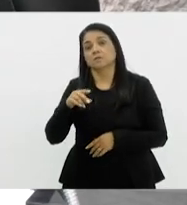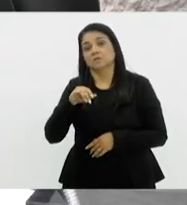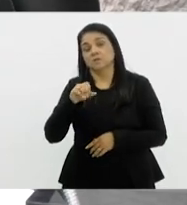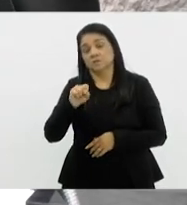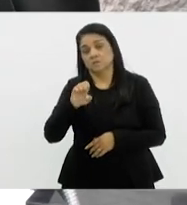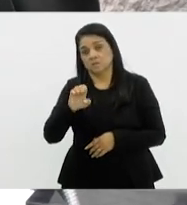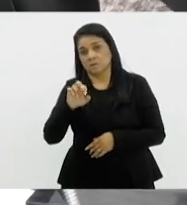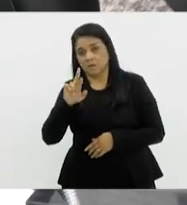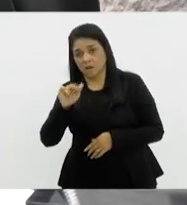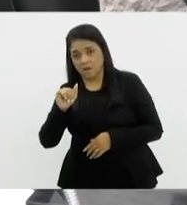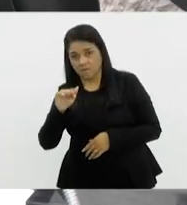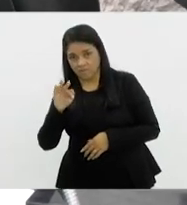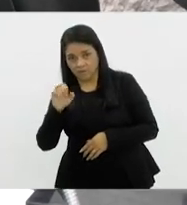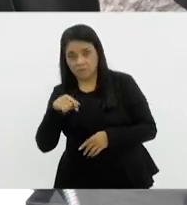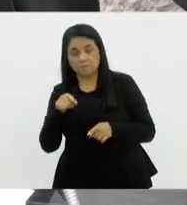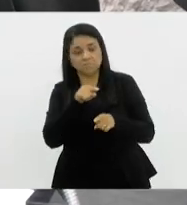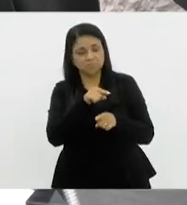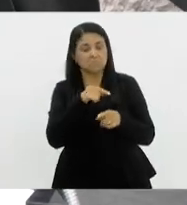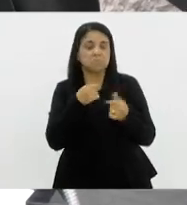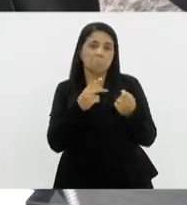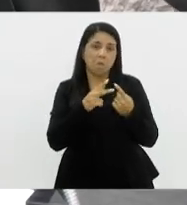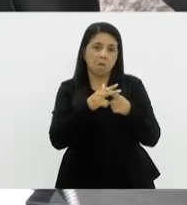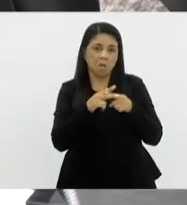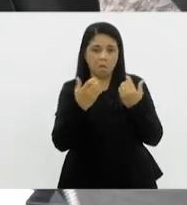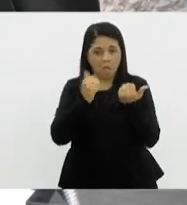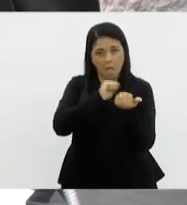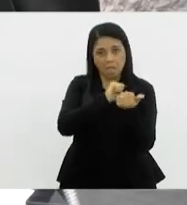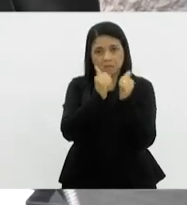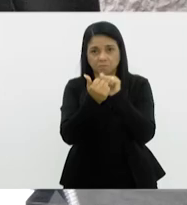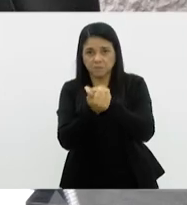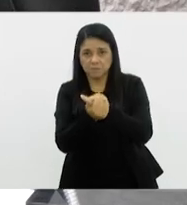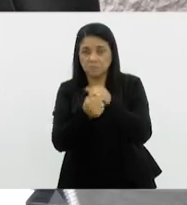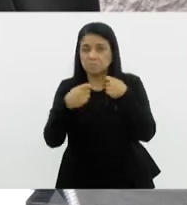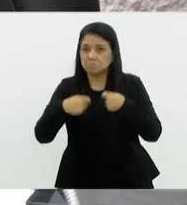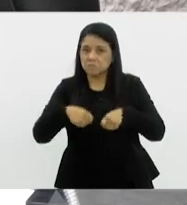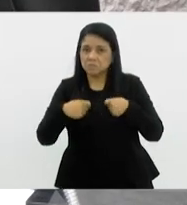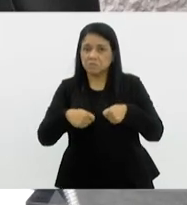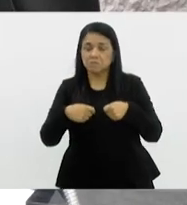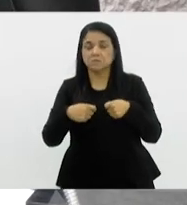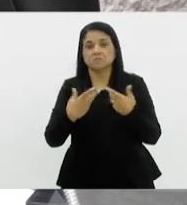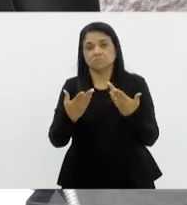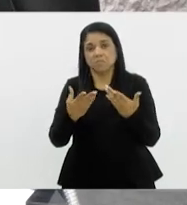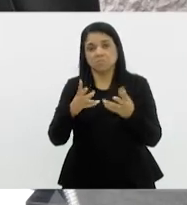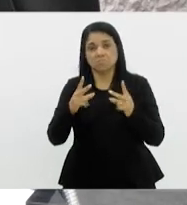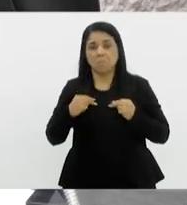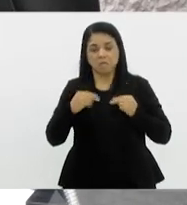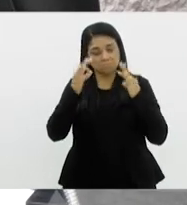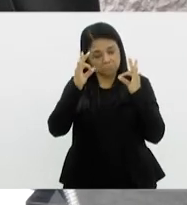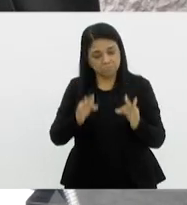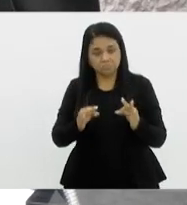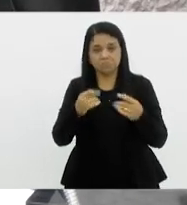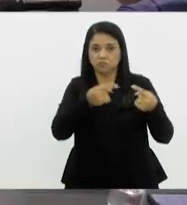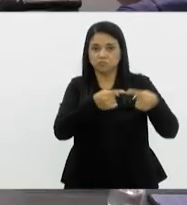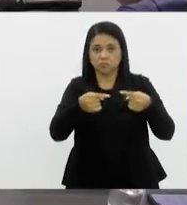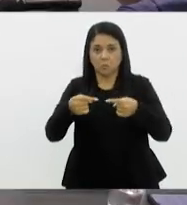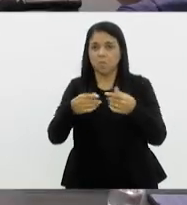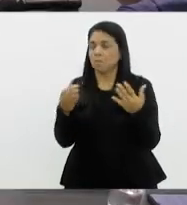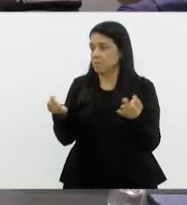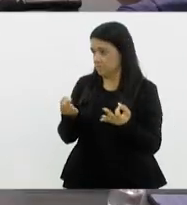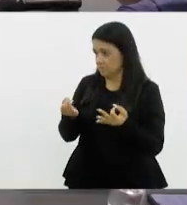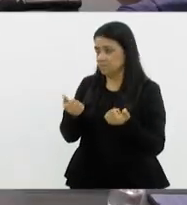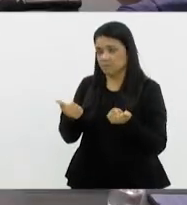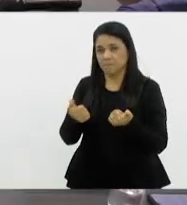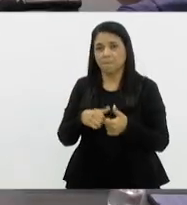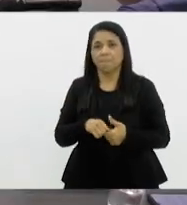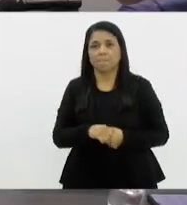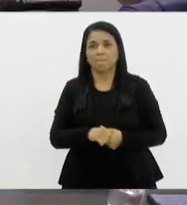fazer as adaptações necessárias. Perfeito, e vai voltar a uma discussão de mérito profunda. Perfeito. Ok. E